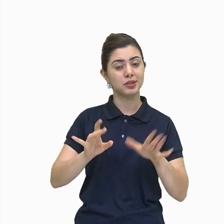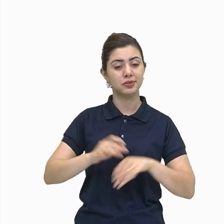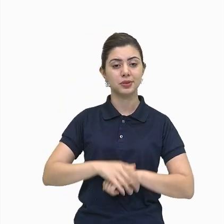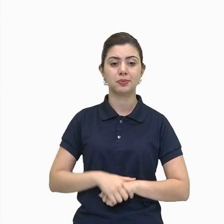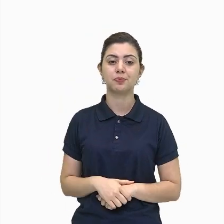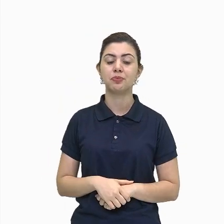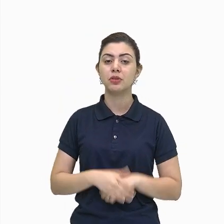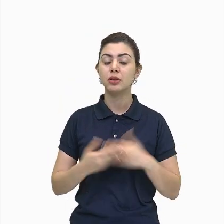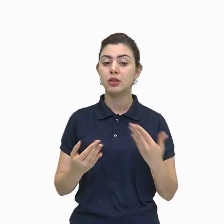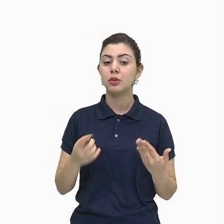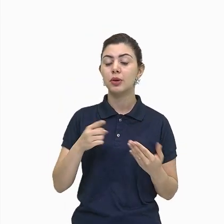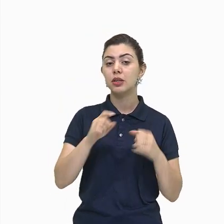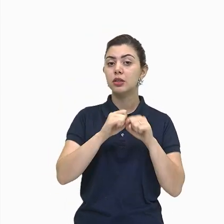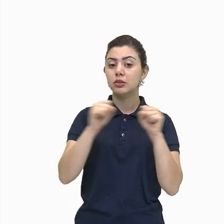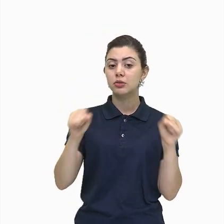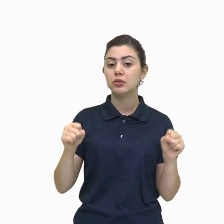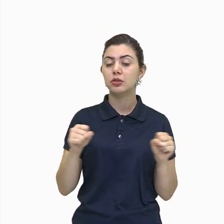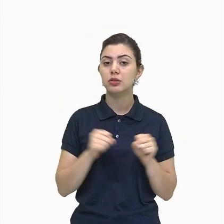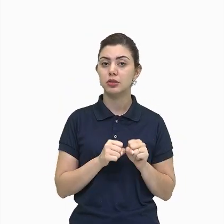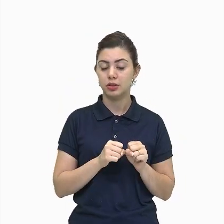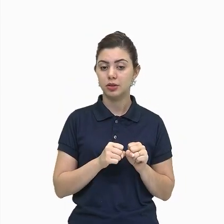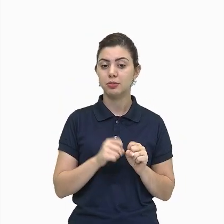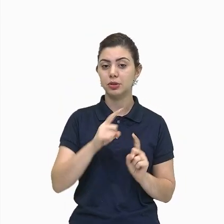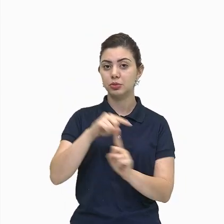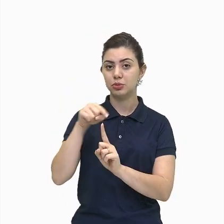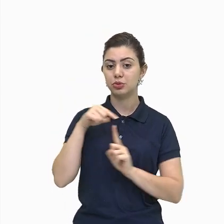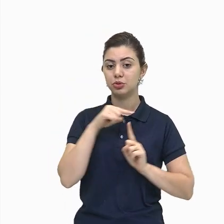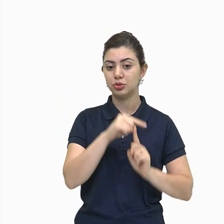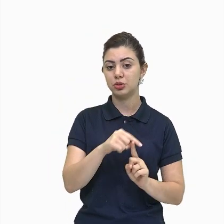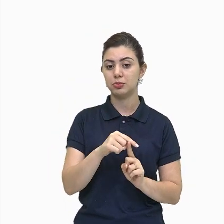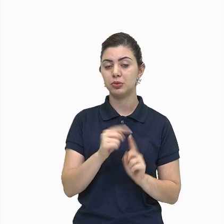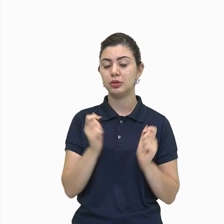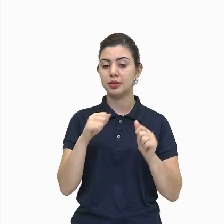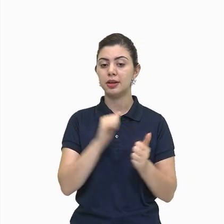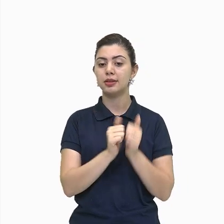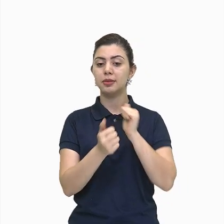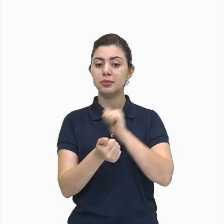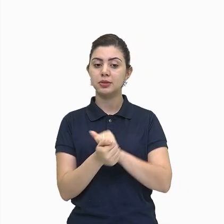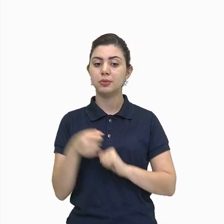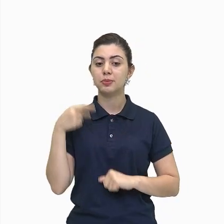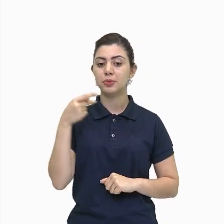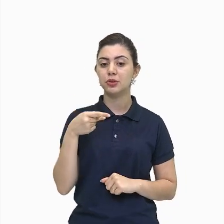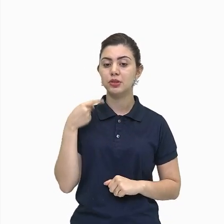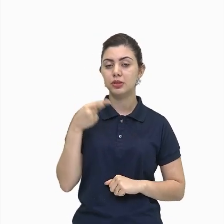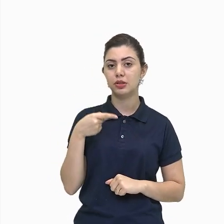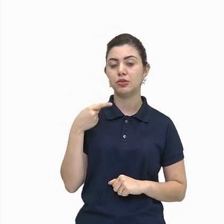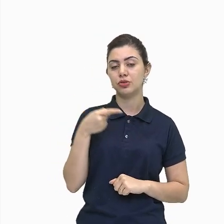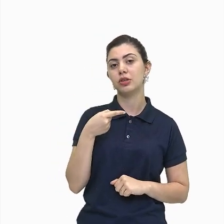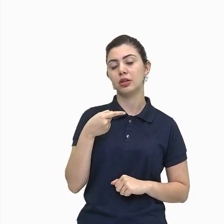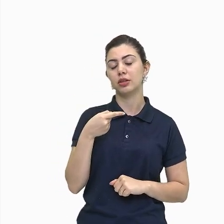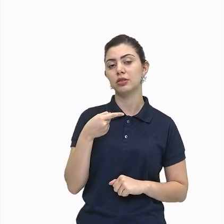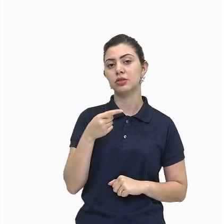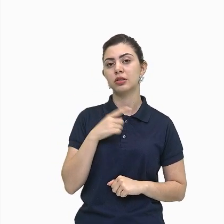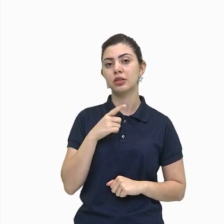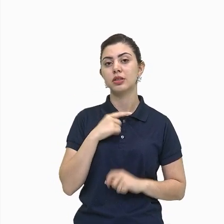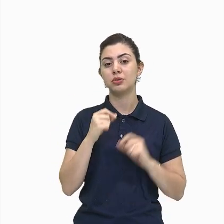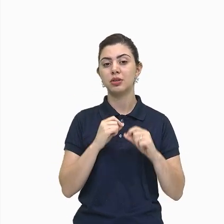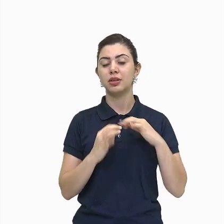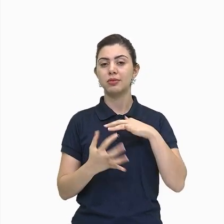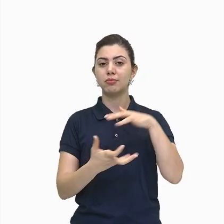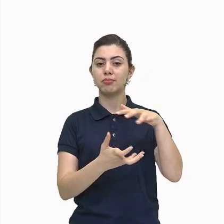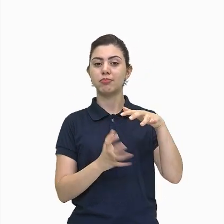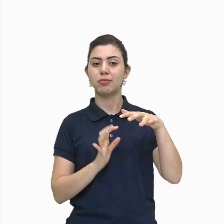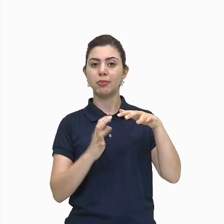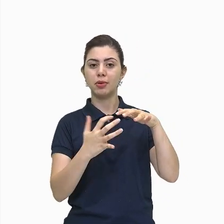Estes sistemas demonstram a capacidade de adaptação política às diferentes realidades continentais.